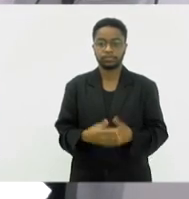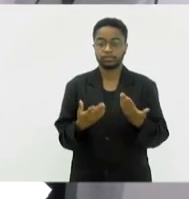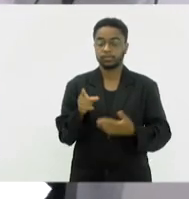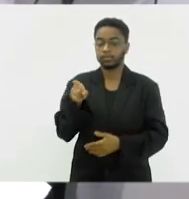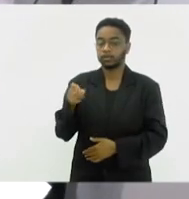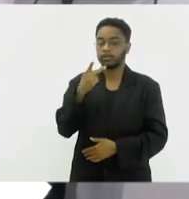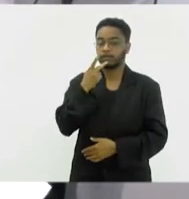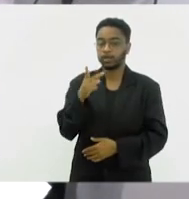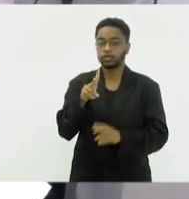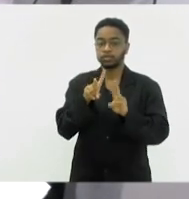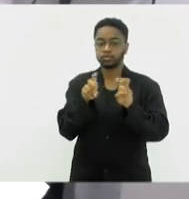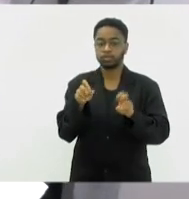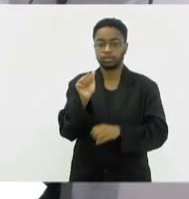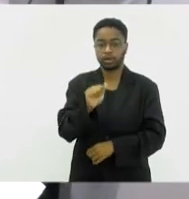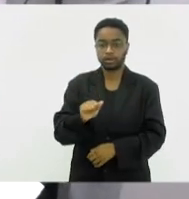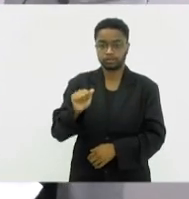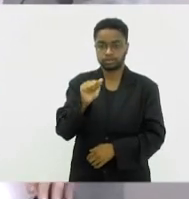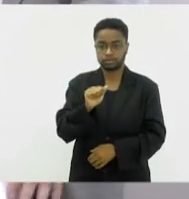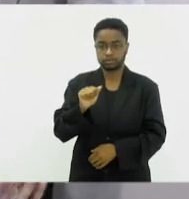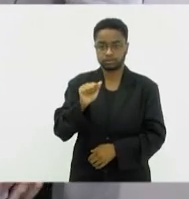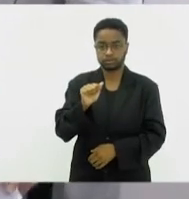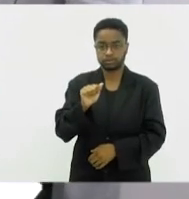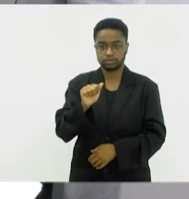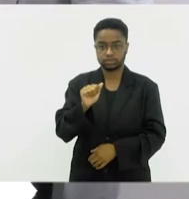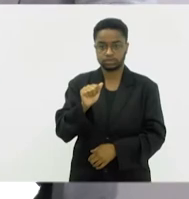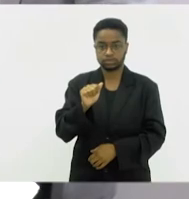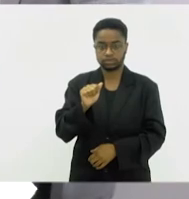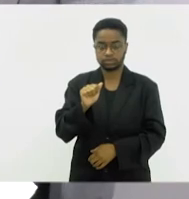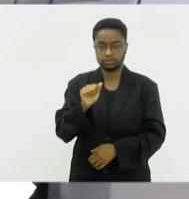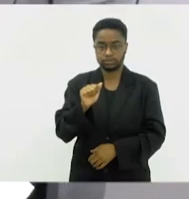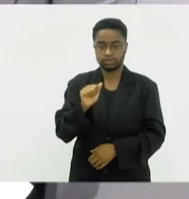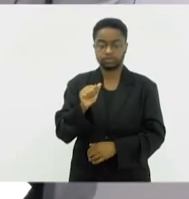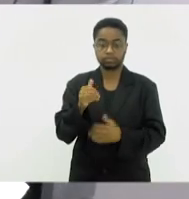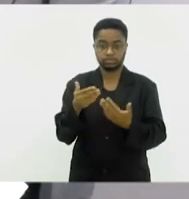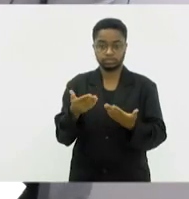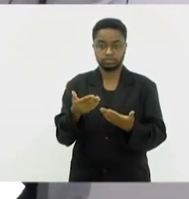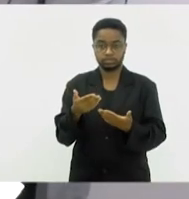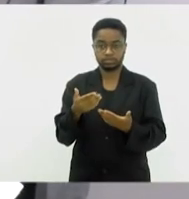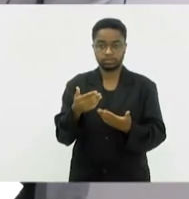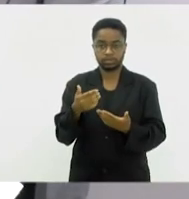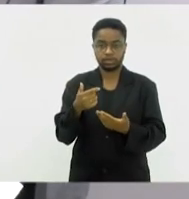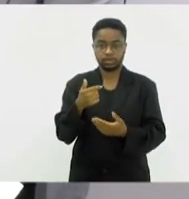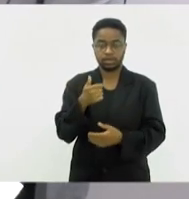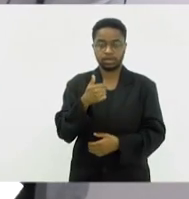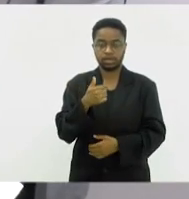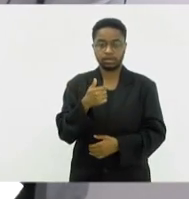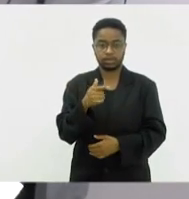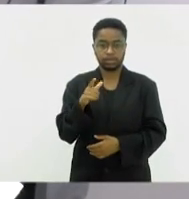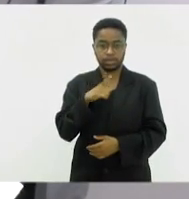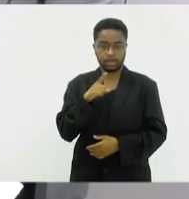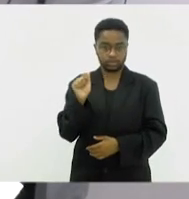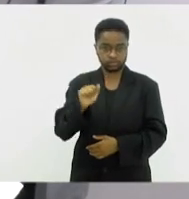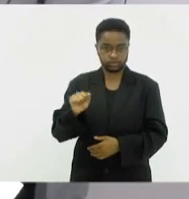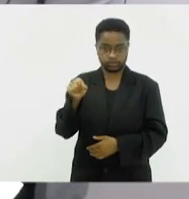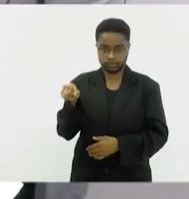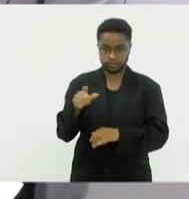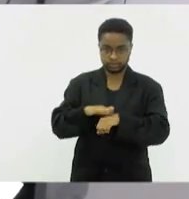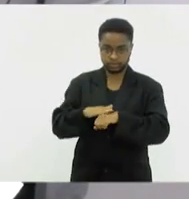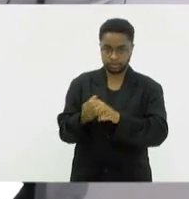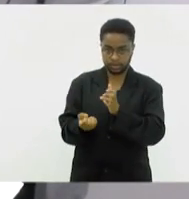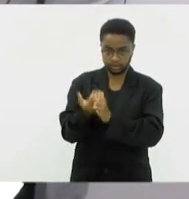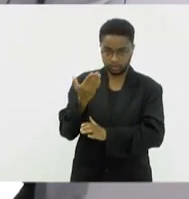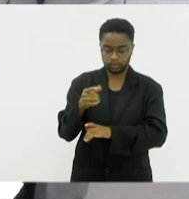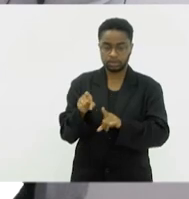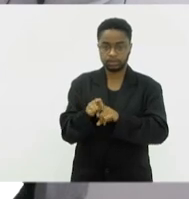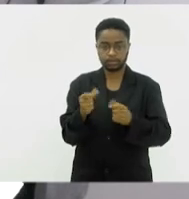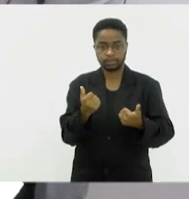sobre a associação Eu Sou a Ferrugem. Eu sou eu a Ferrugem. Eu sou eu a Ferrugem. O senhor é fundador e assistente jurídico